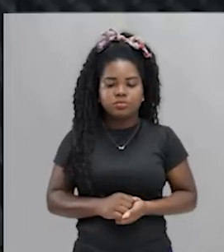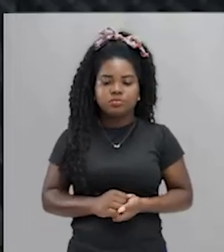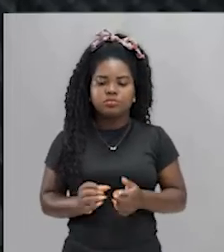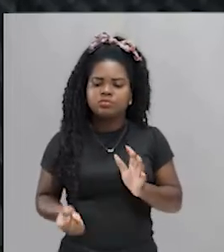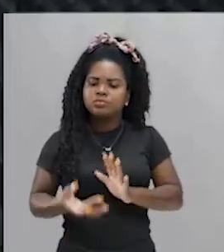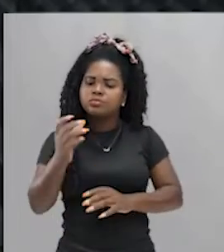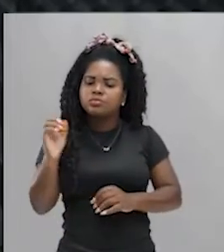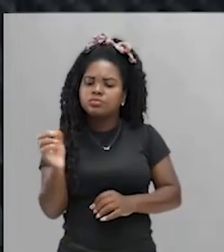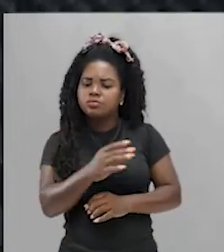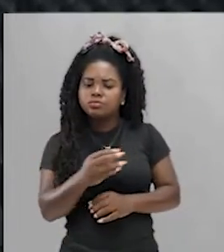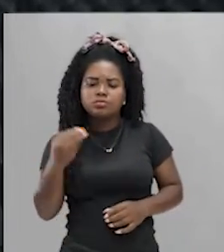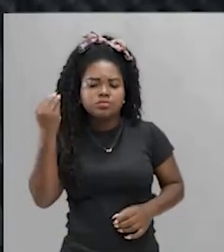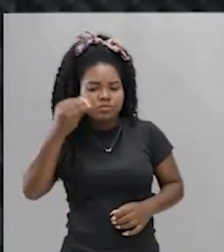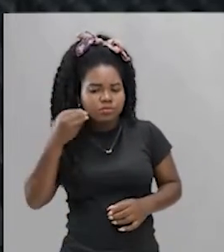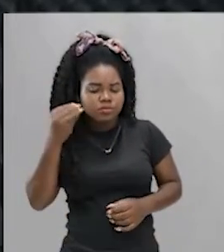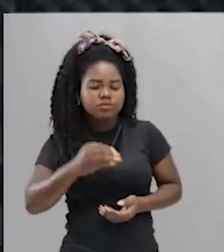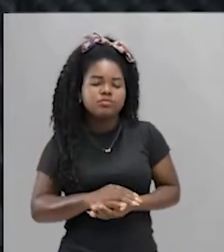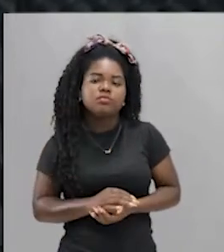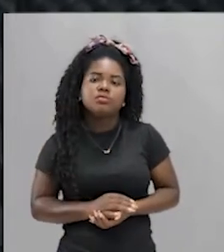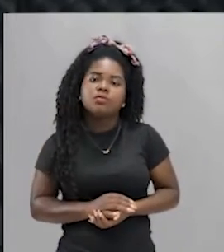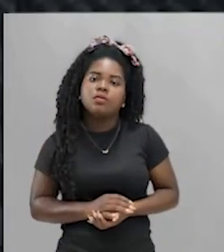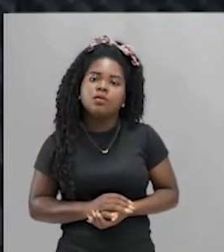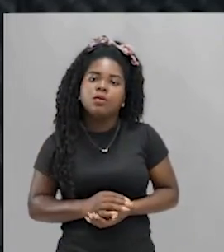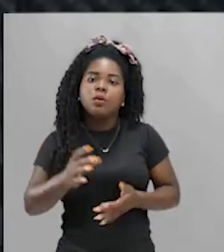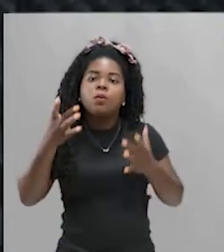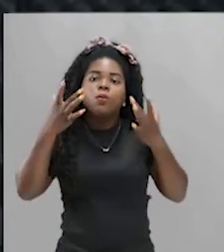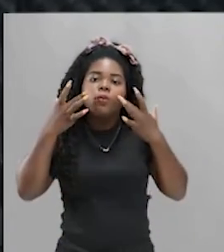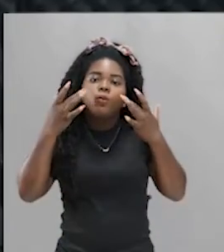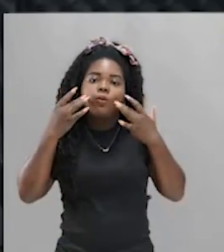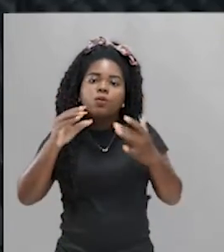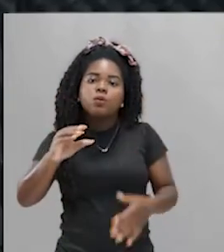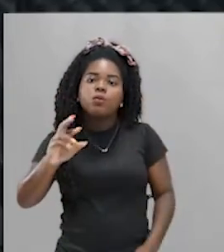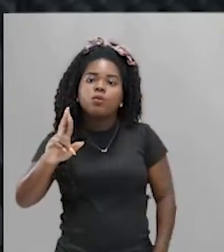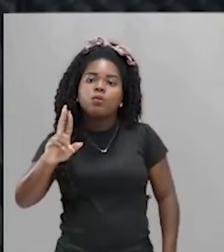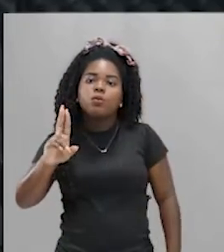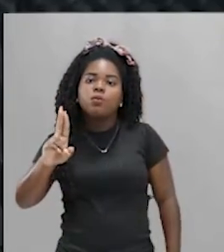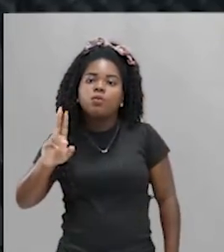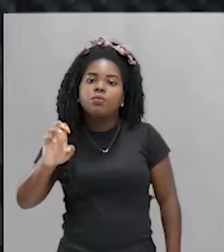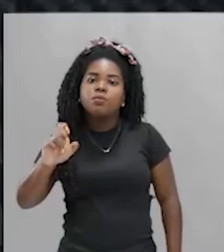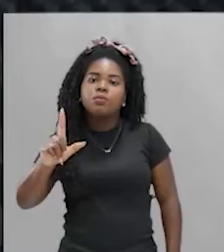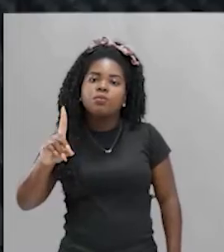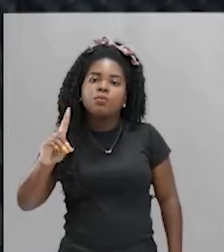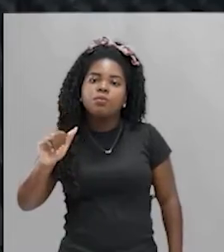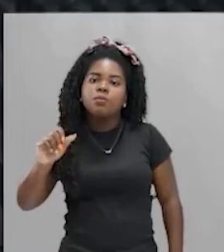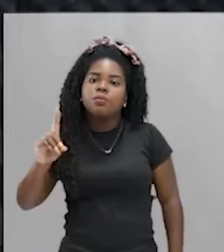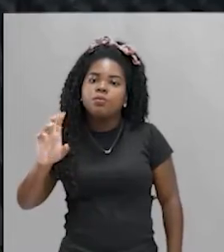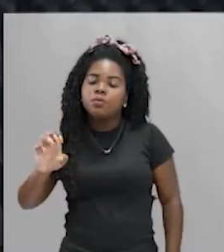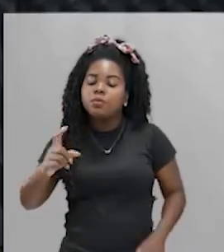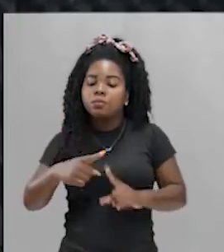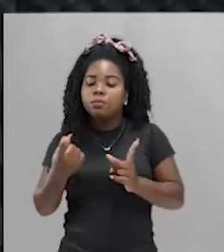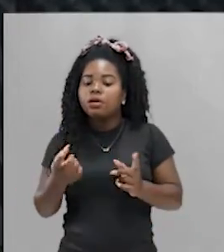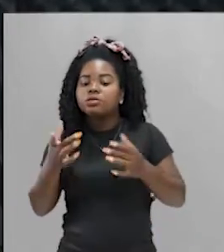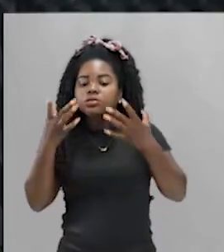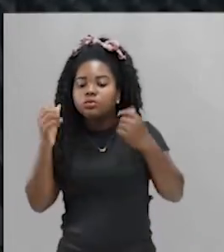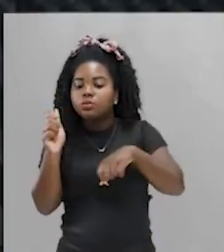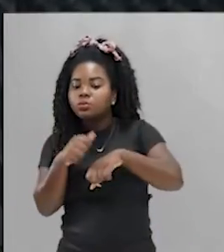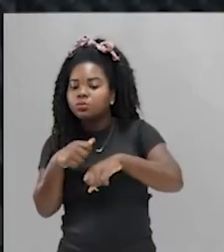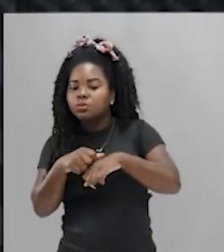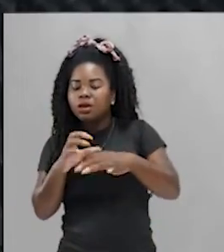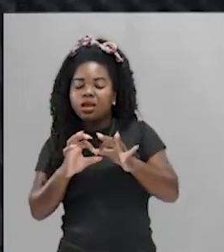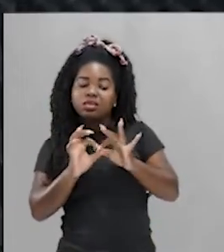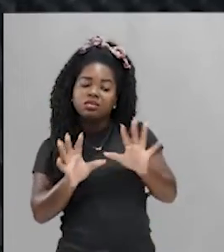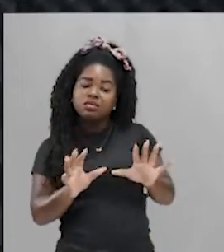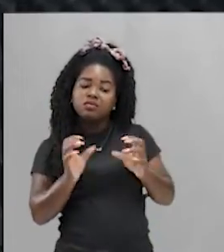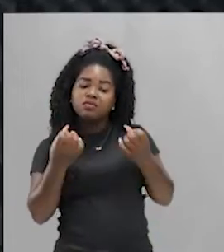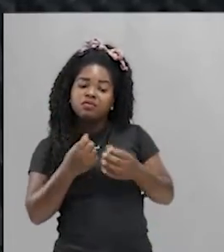criar novas situações, né? O teatro da crueldade, que eu falei no início, por exemplo, tem um viés desse tipo, mas só que o teatro pobre, ele já se livra de